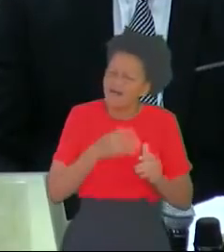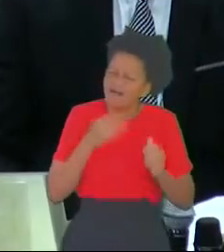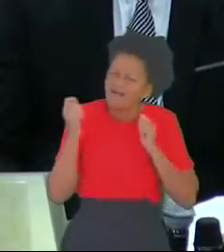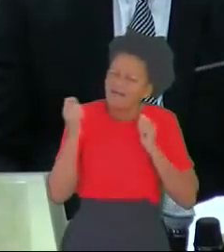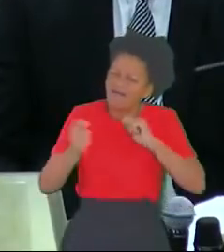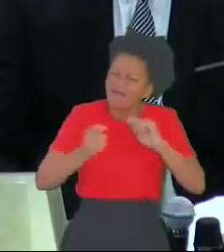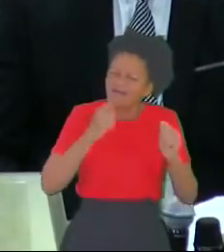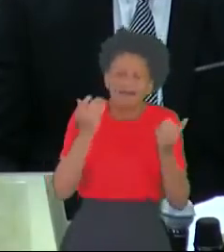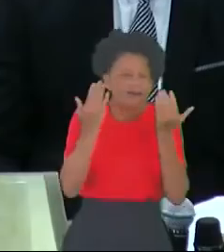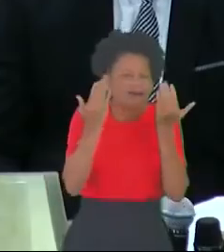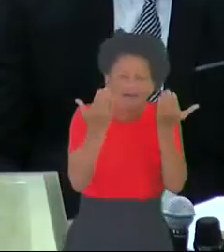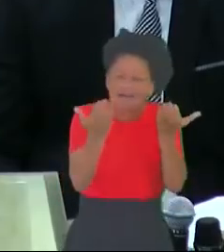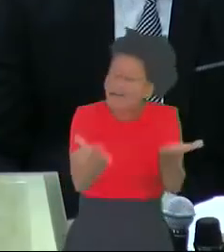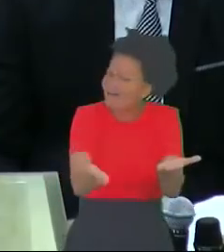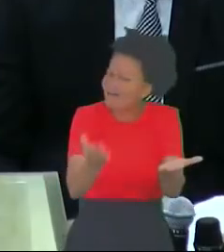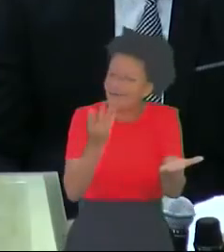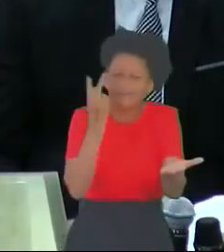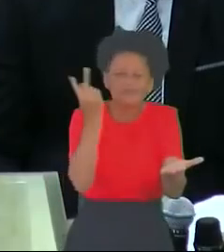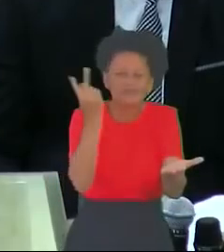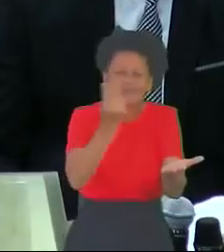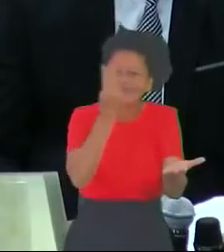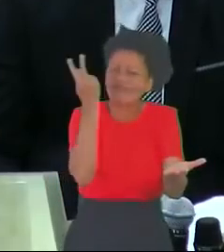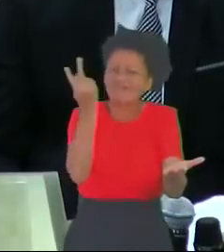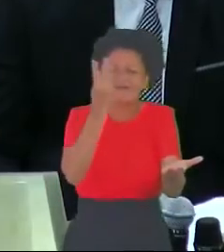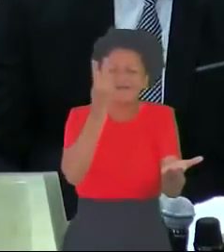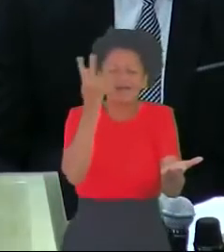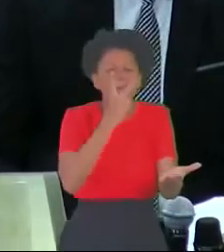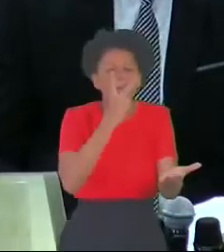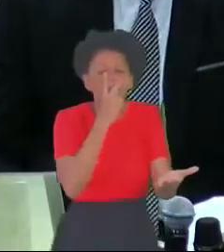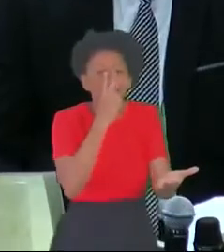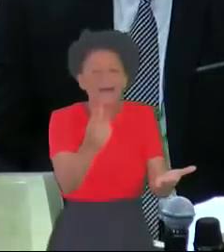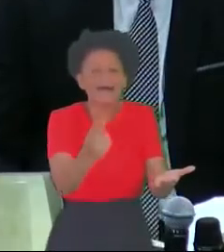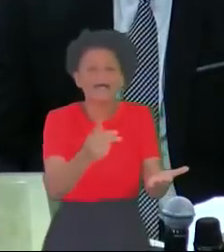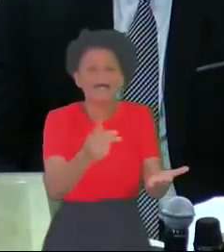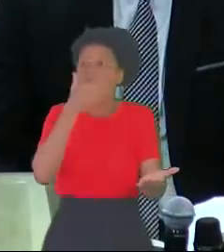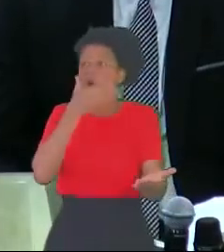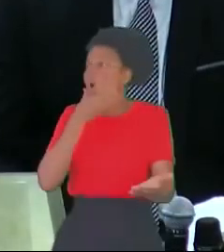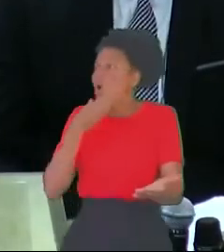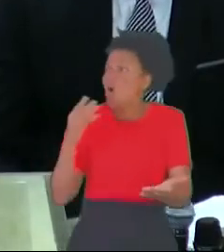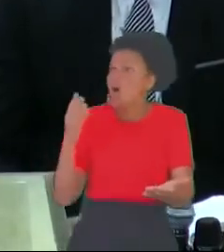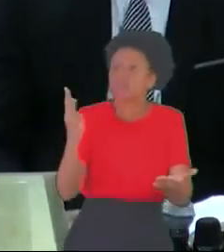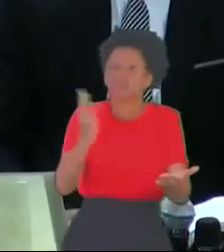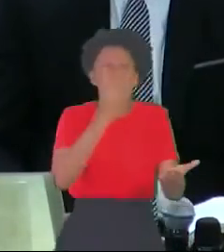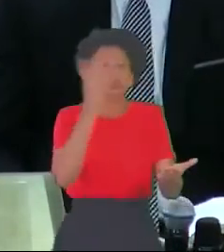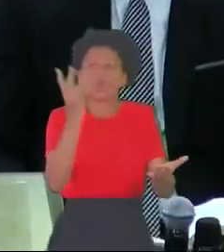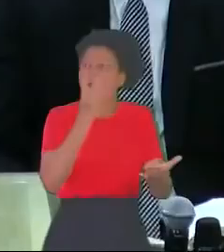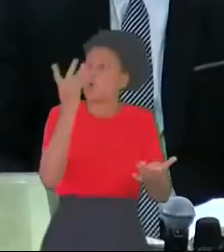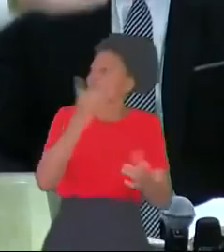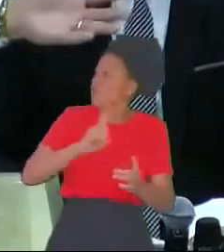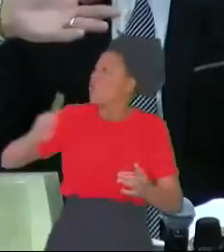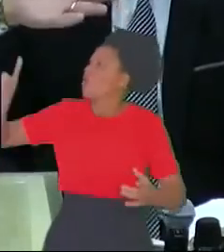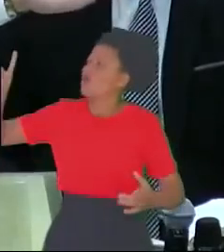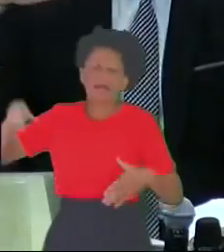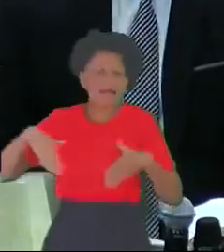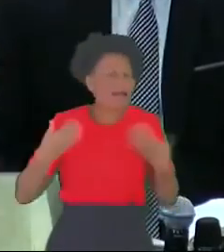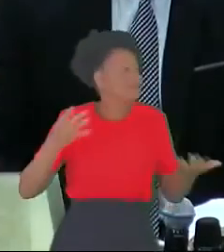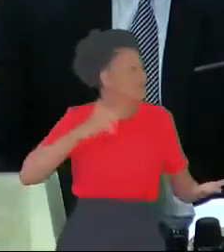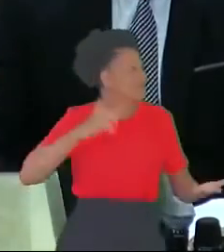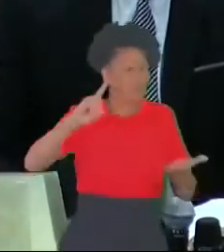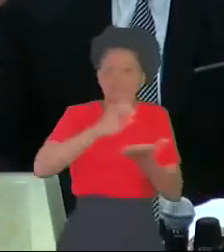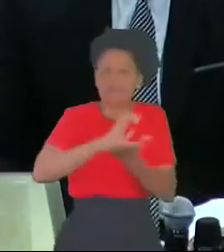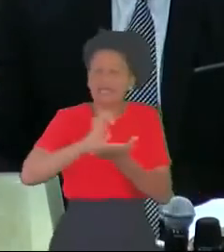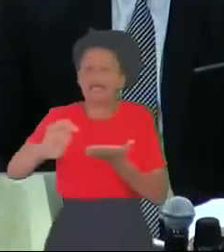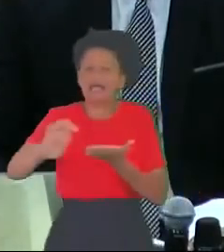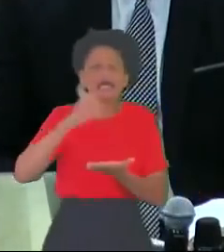Aleluia. Essa é a história. Parece que o noivo foi para longe, parece que Deus foi para longe. Cadê o Deus de Elias? Cadê o